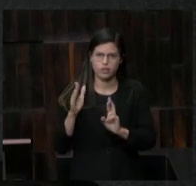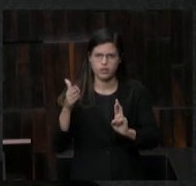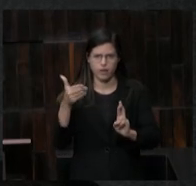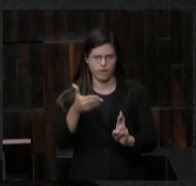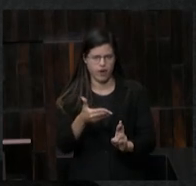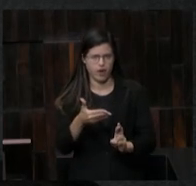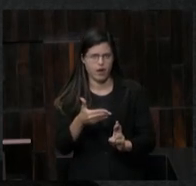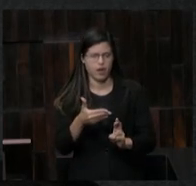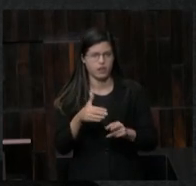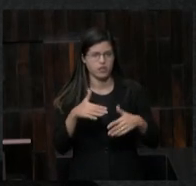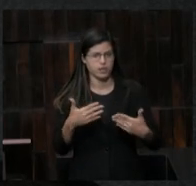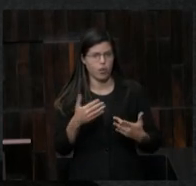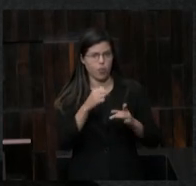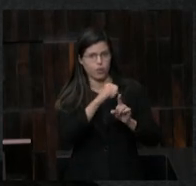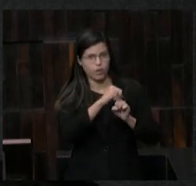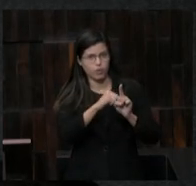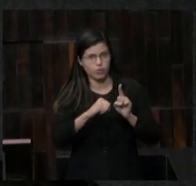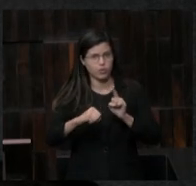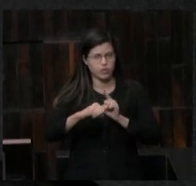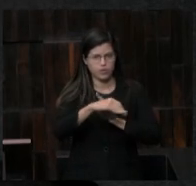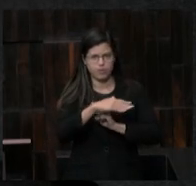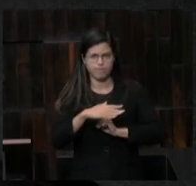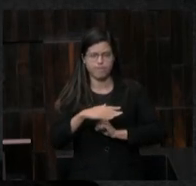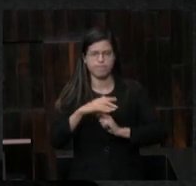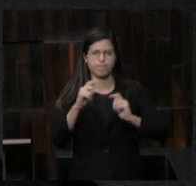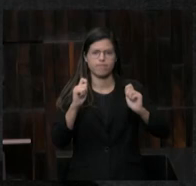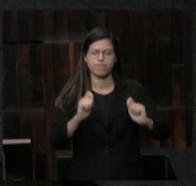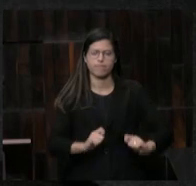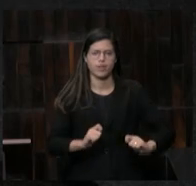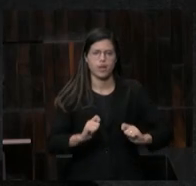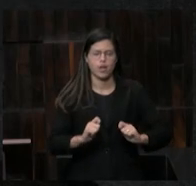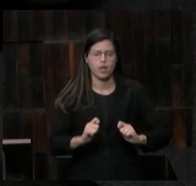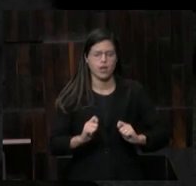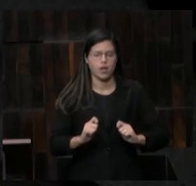Então, que a sociedade possa estar